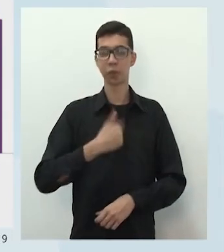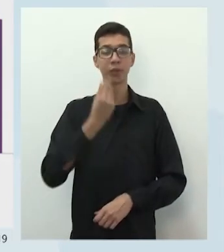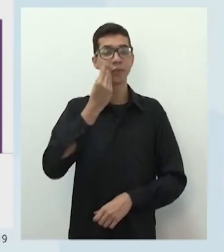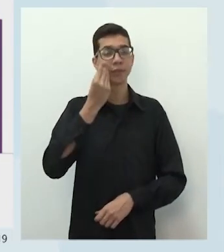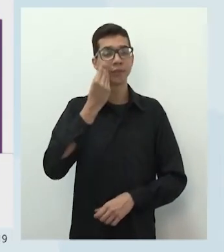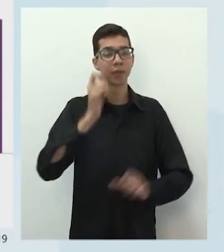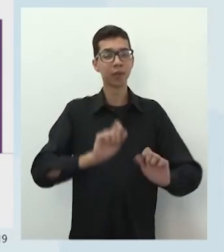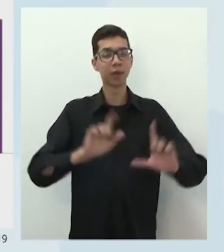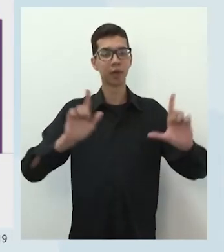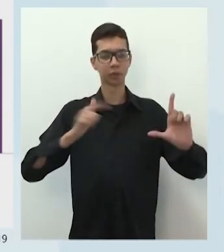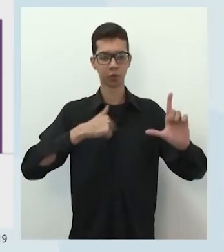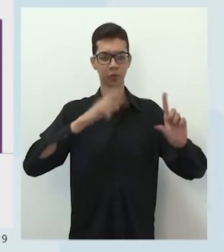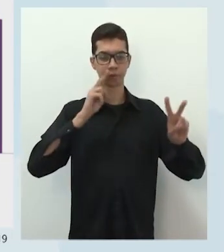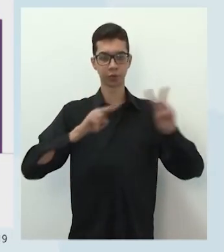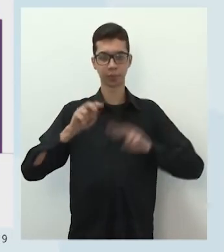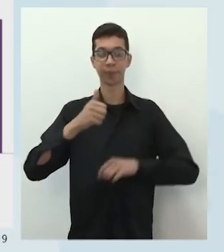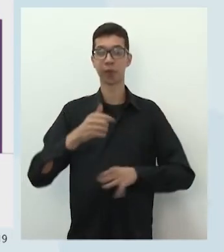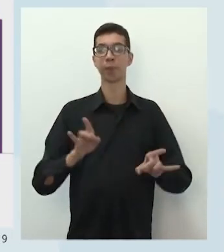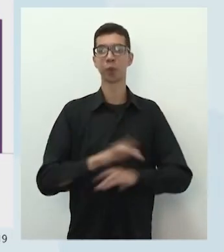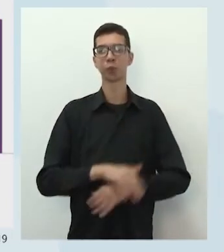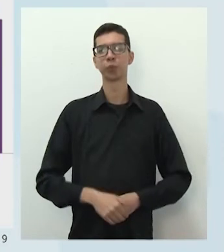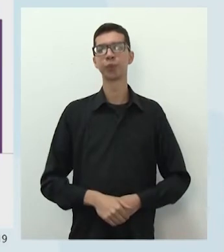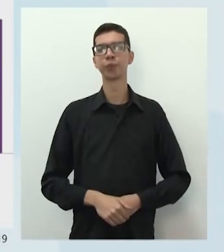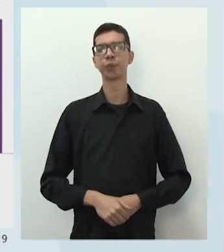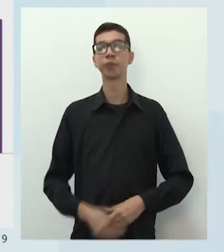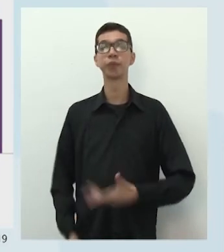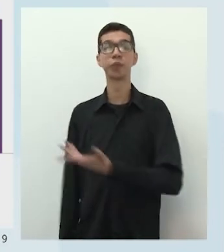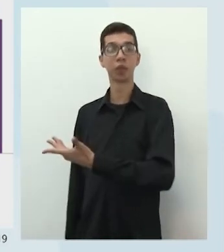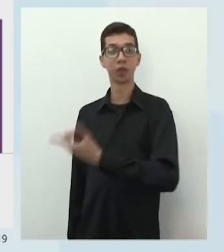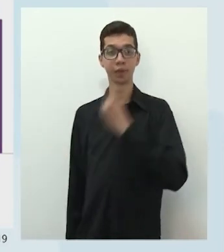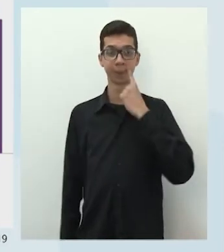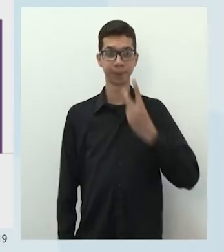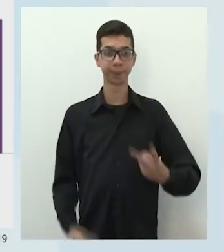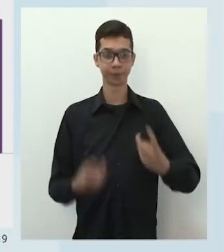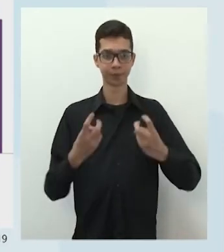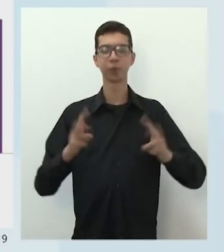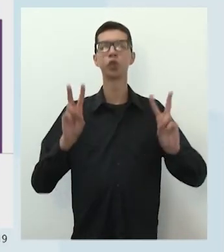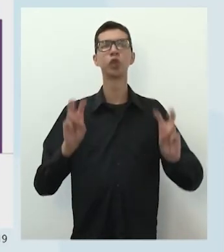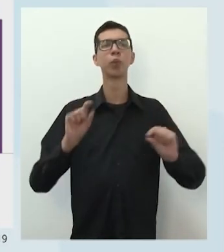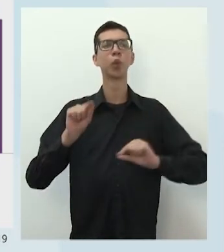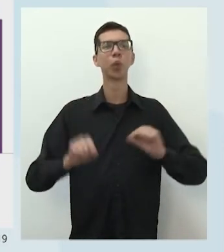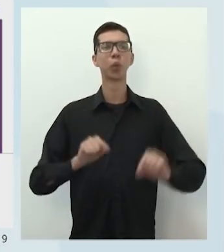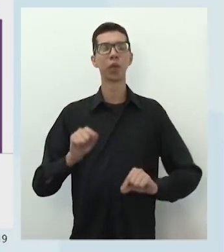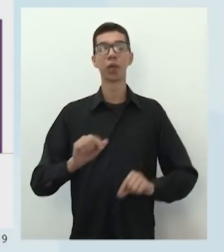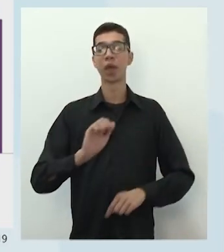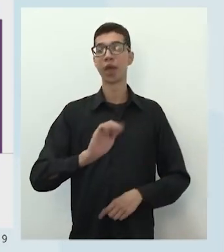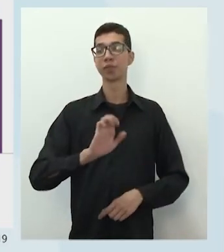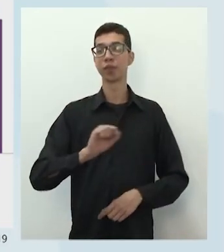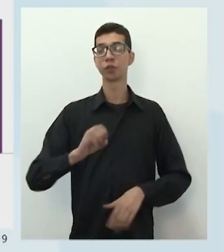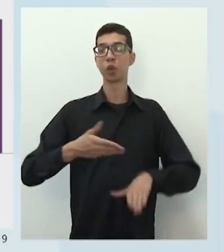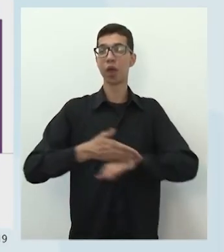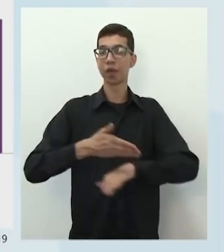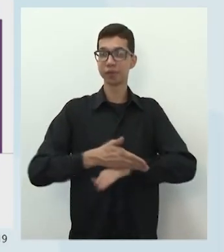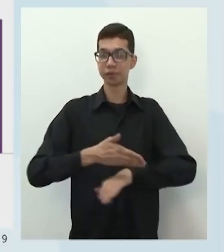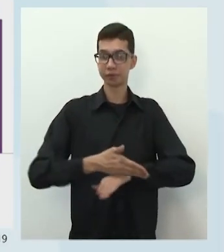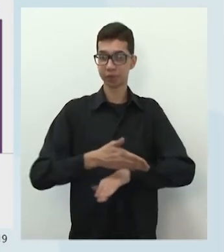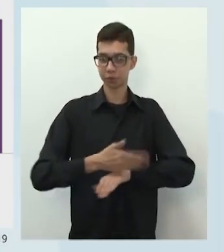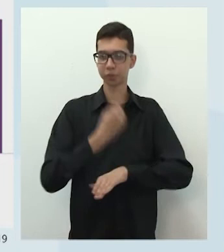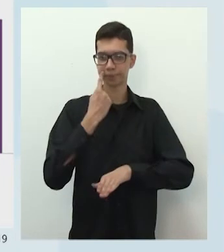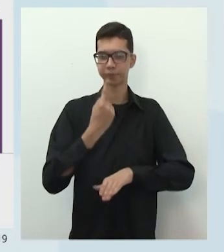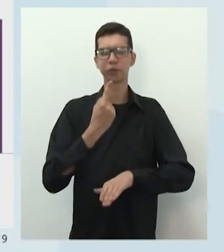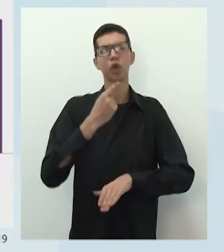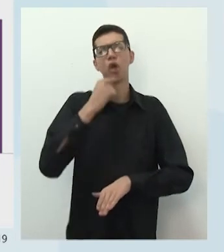publicação foi agora, um mês atrás, então eu vou te trazer dados fresquinhos aí para você entender como é que eles estão em relação à internet. Ó,